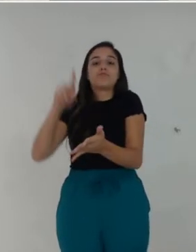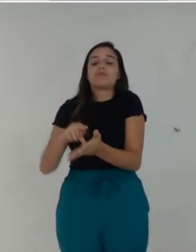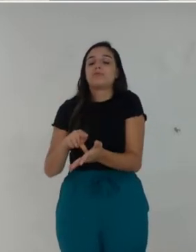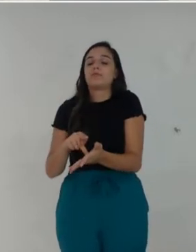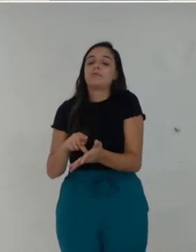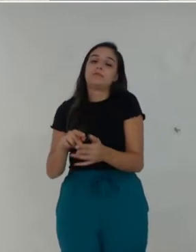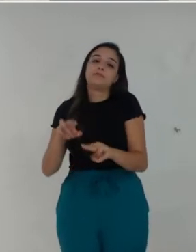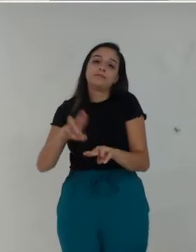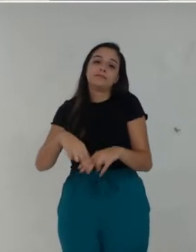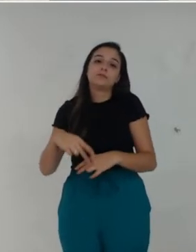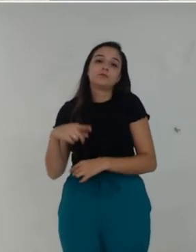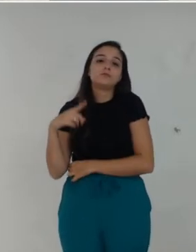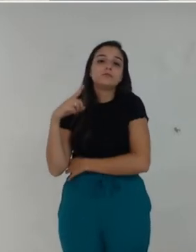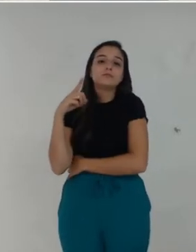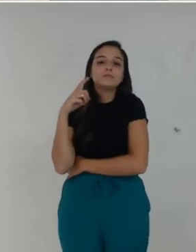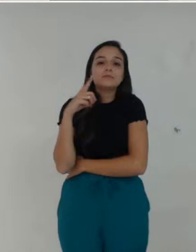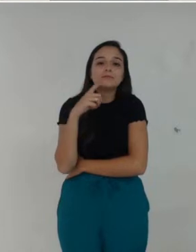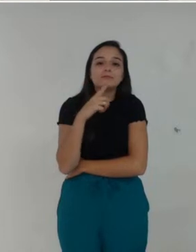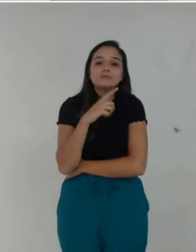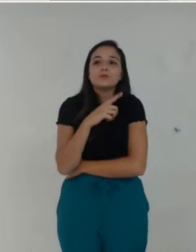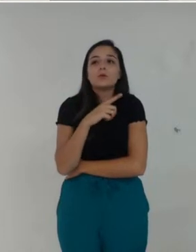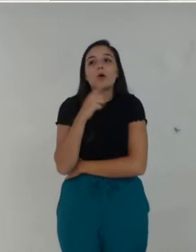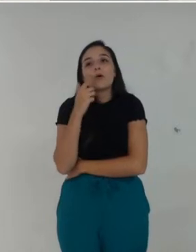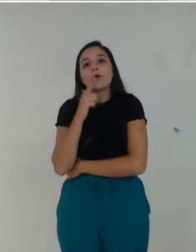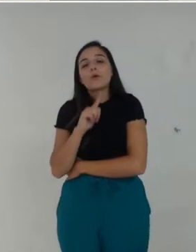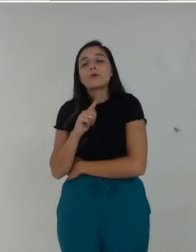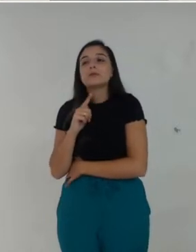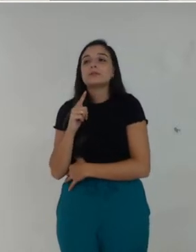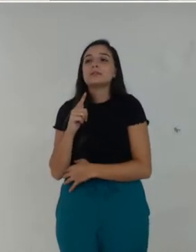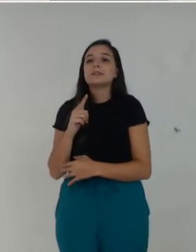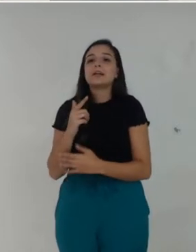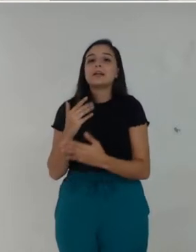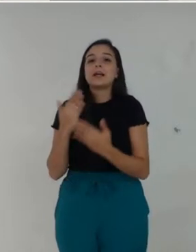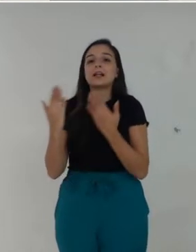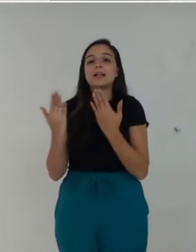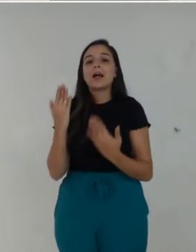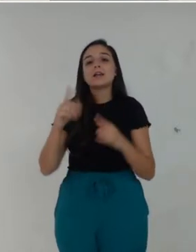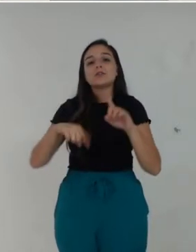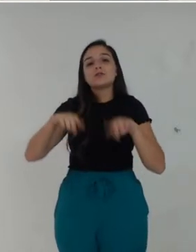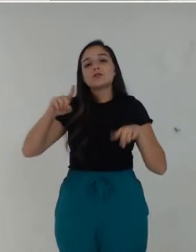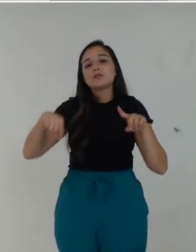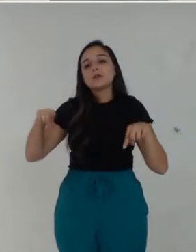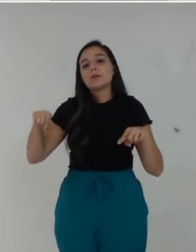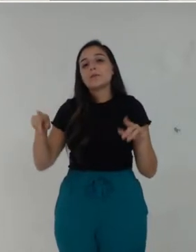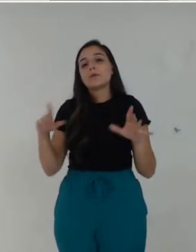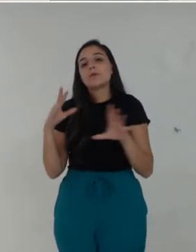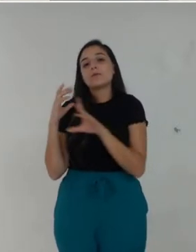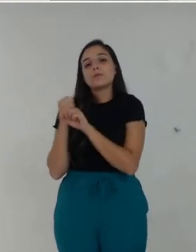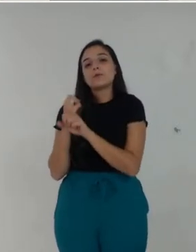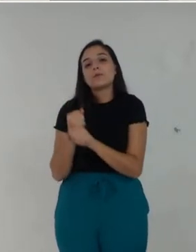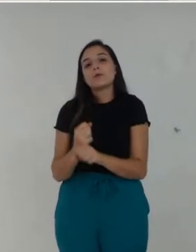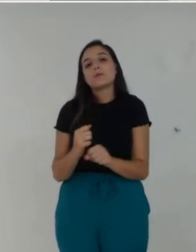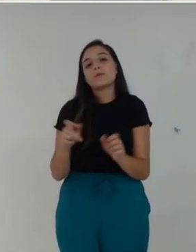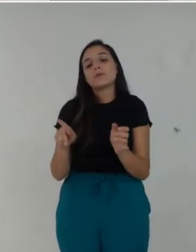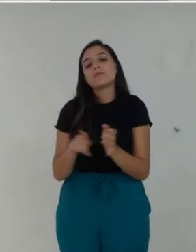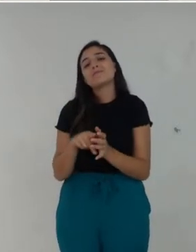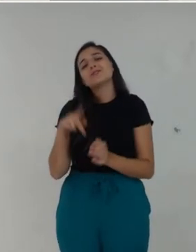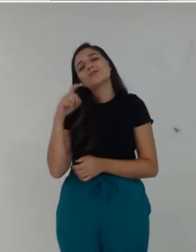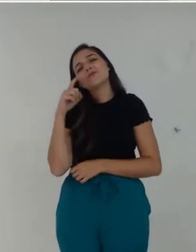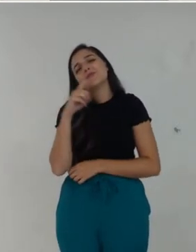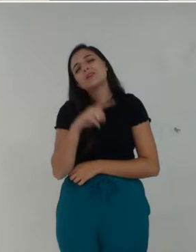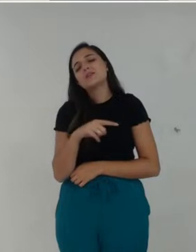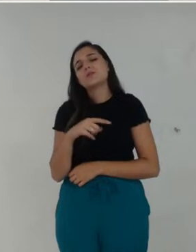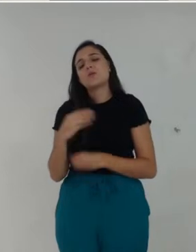difícil fazer análises estatísticas baseadas no que está presente no DITRA, porque vai ser uma